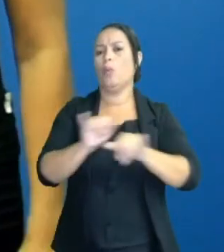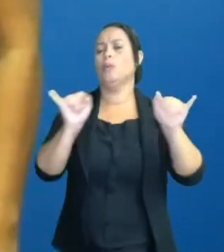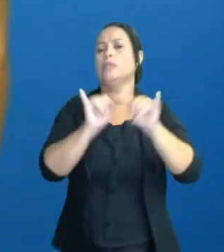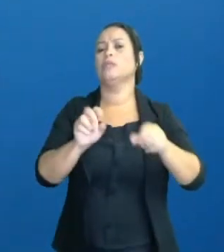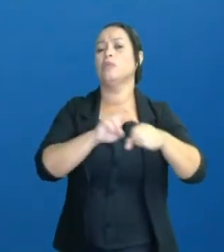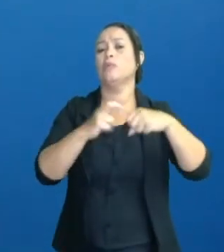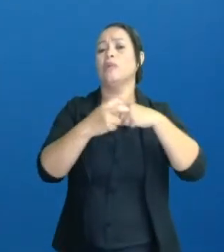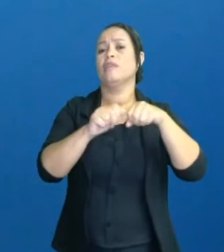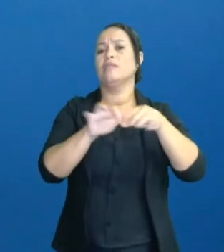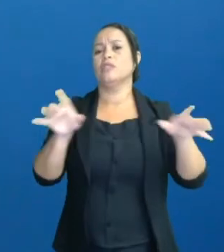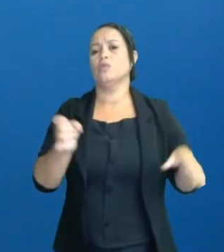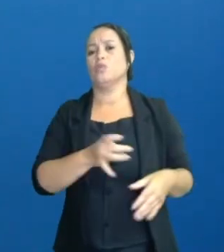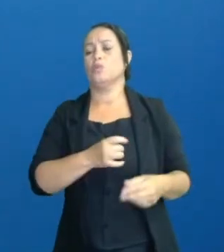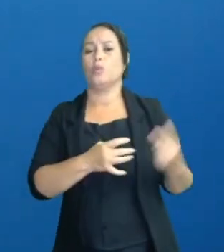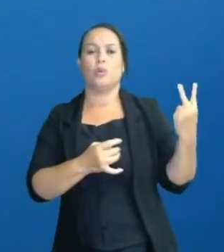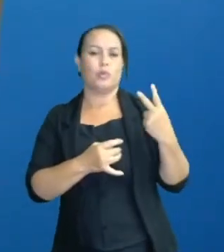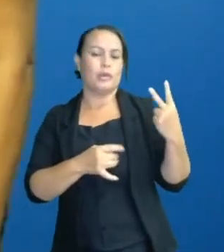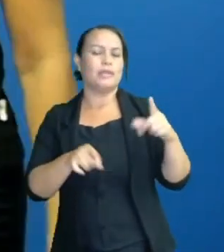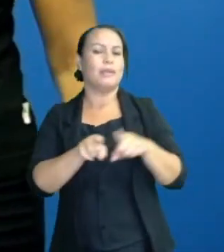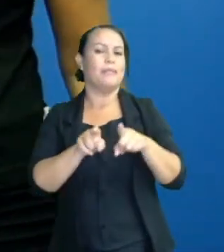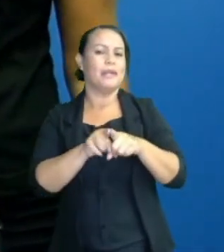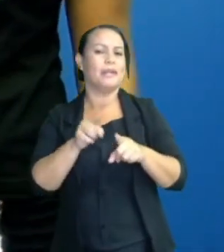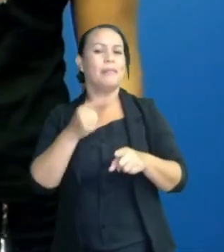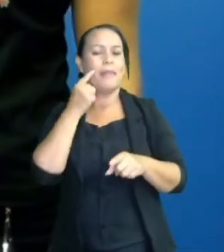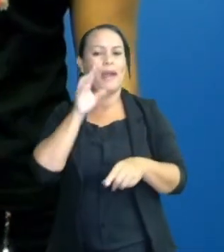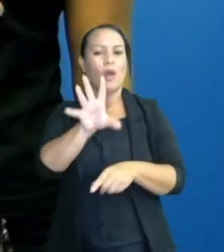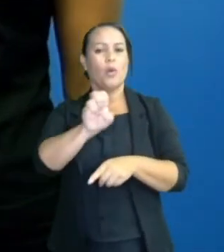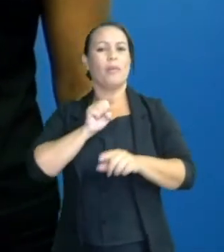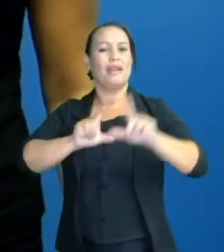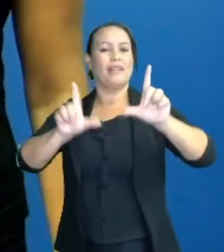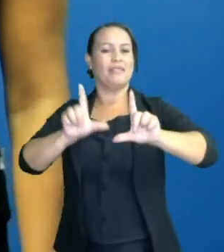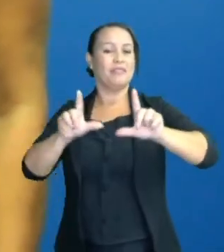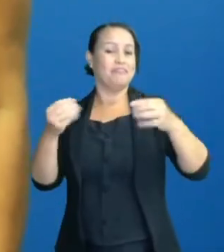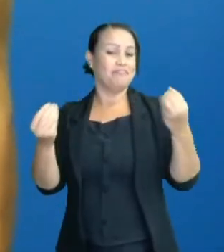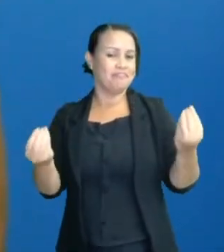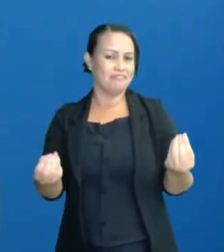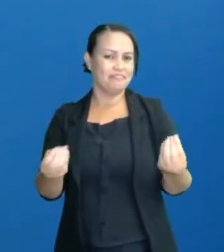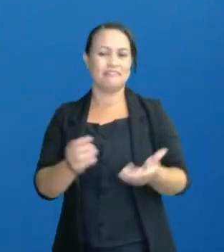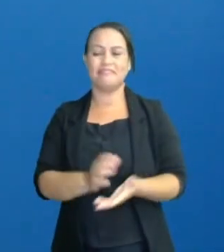estão com medo de pegar coronavírus pela TV.